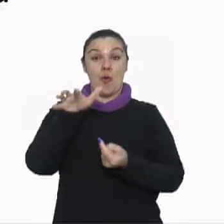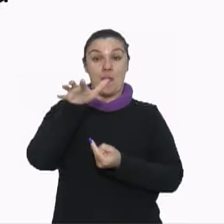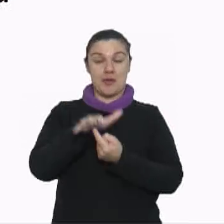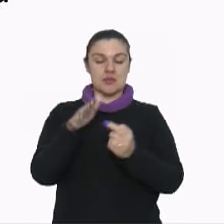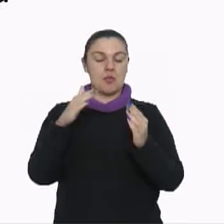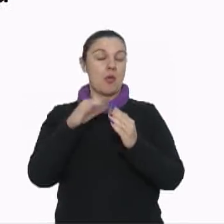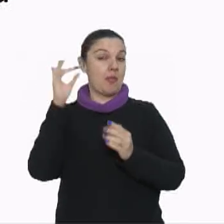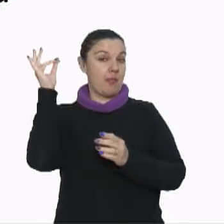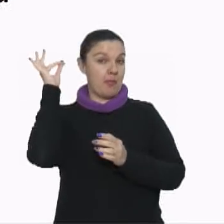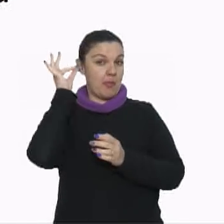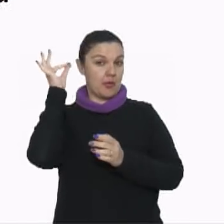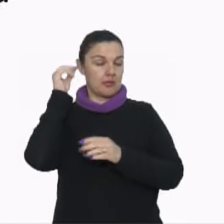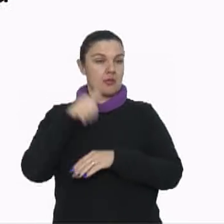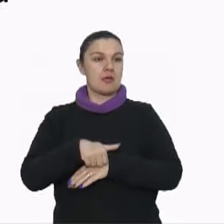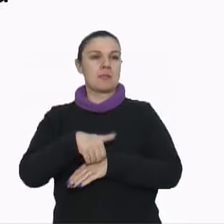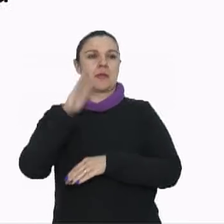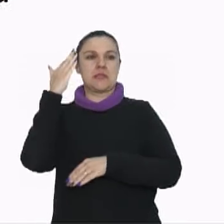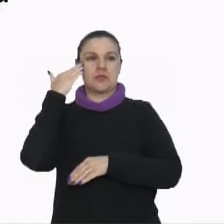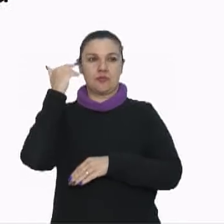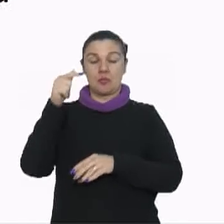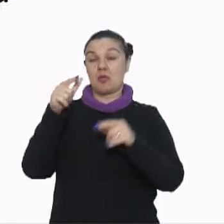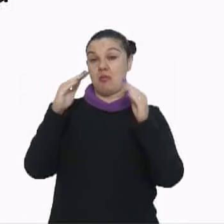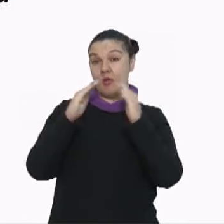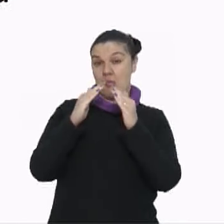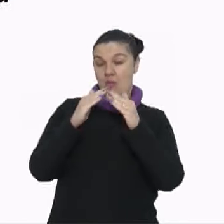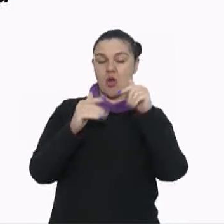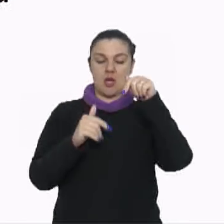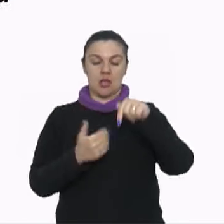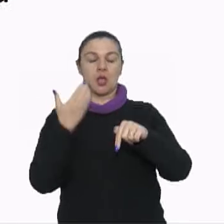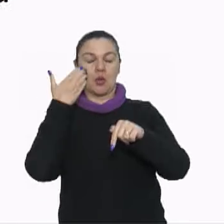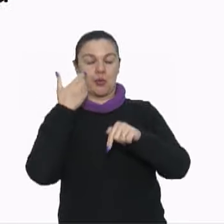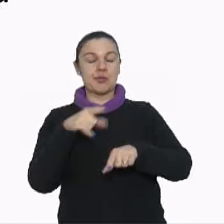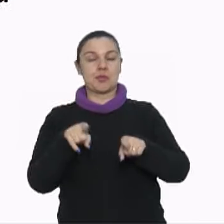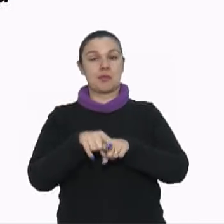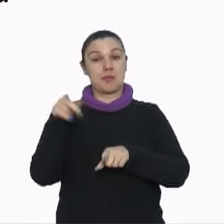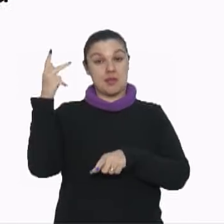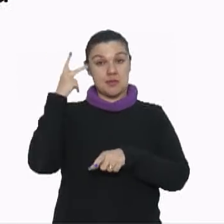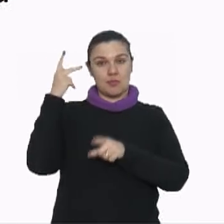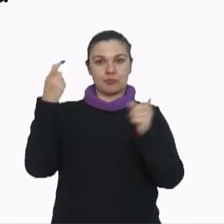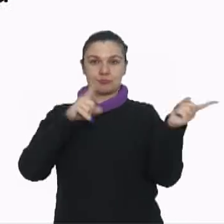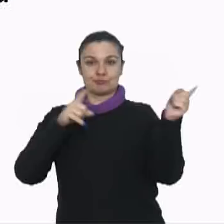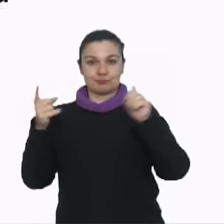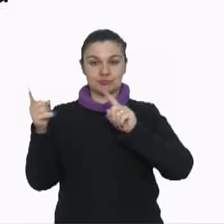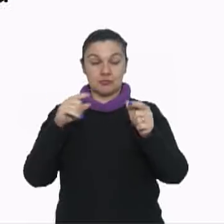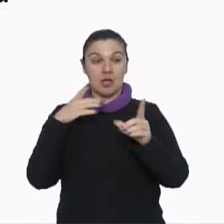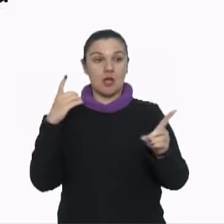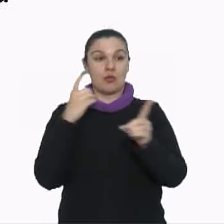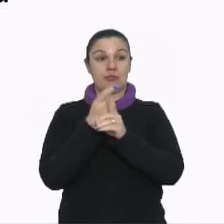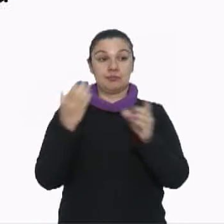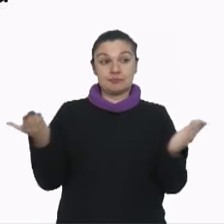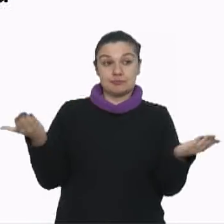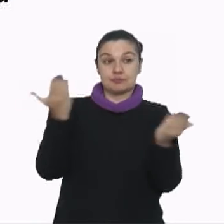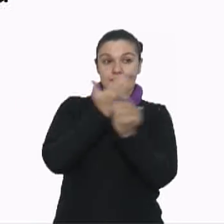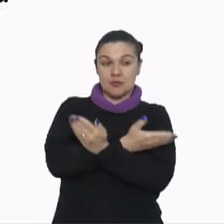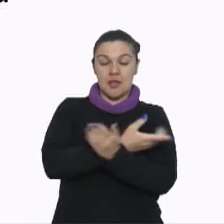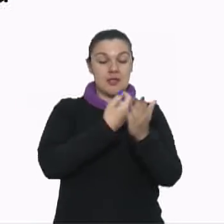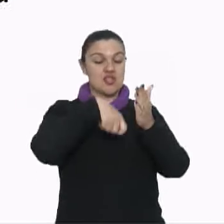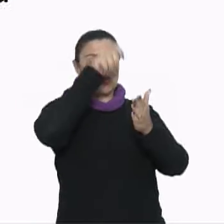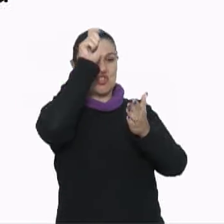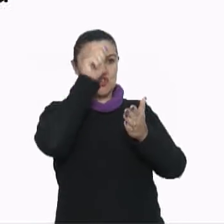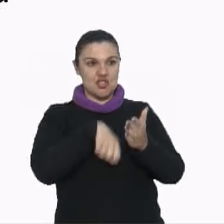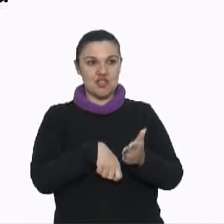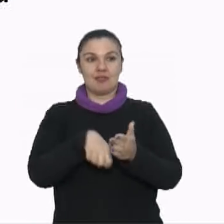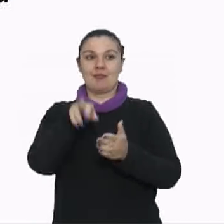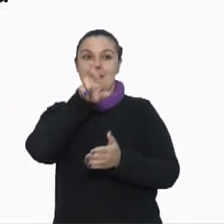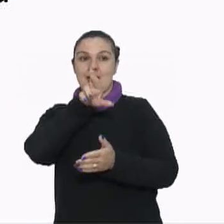Ponta Grossa, mais com uma carreira desenvolvida em Curitiba e São Paulo, encontrou na interação entre tinta,